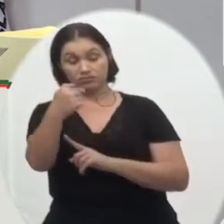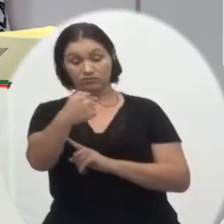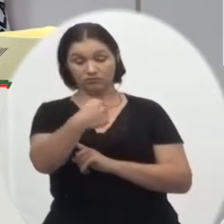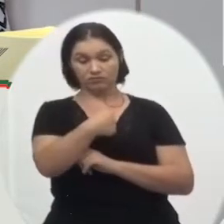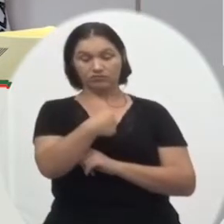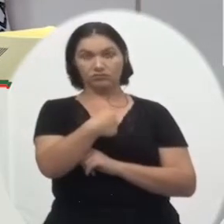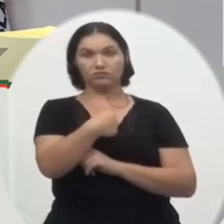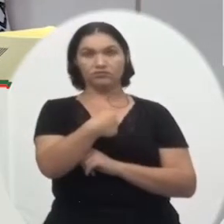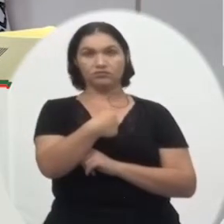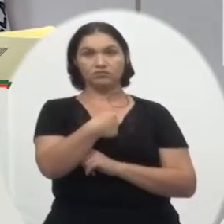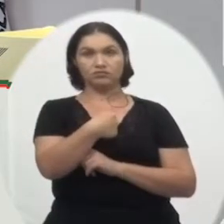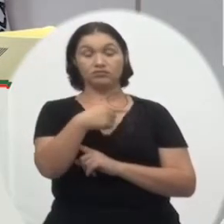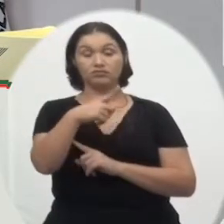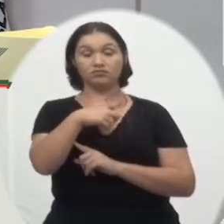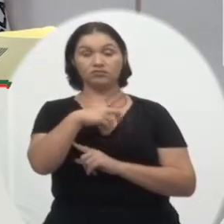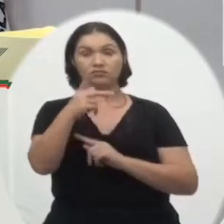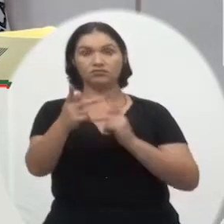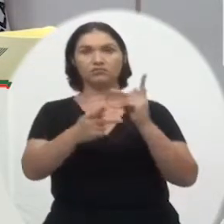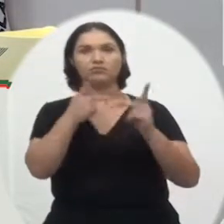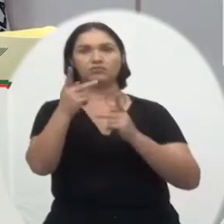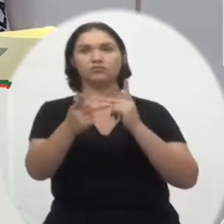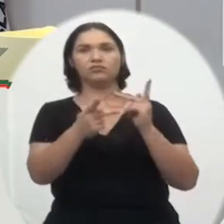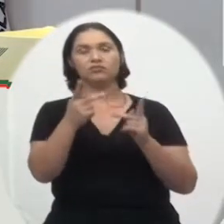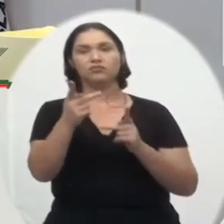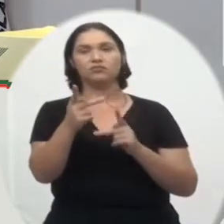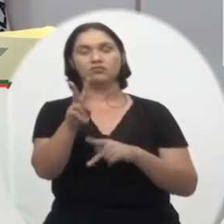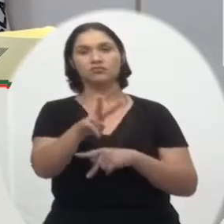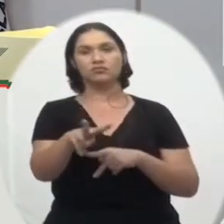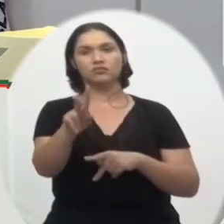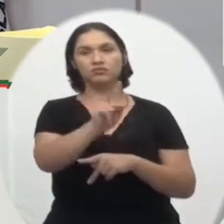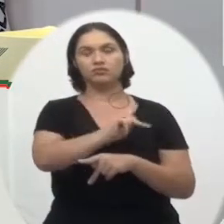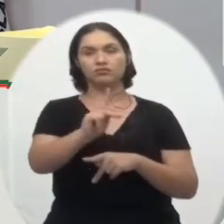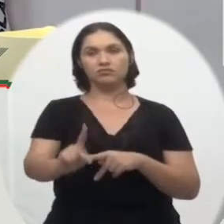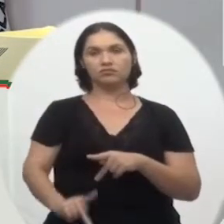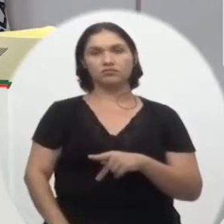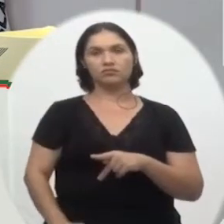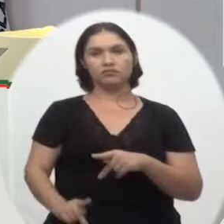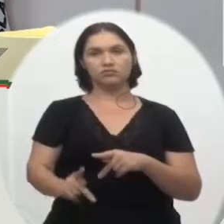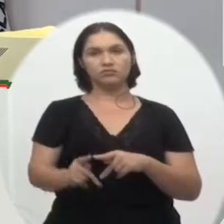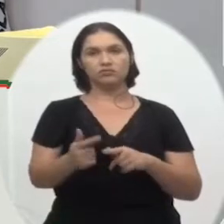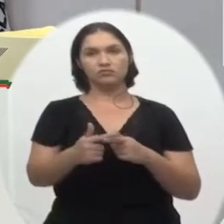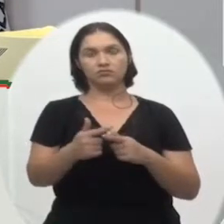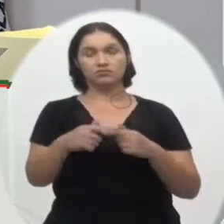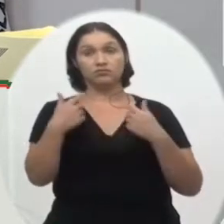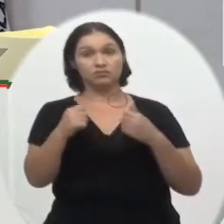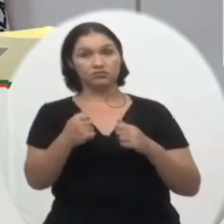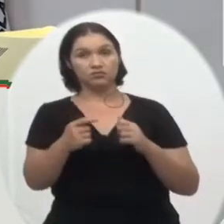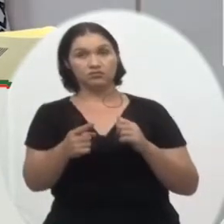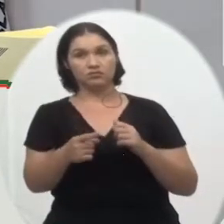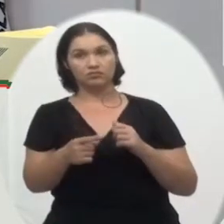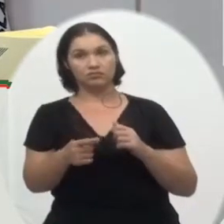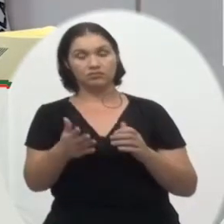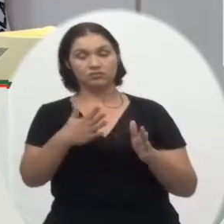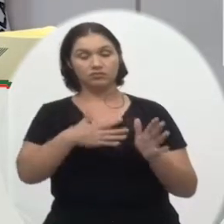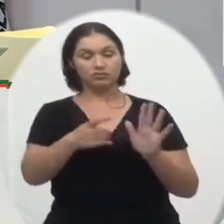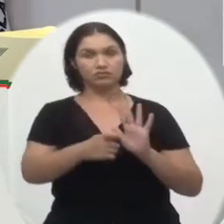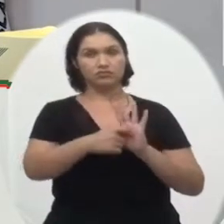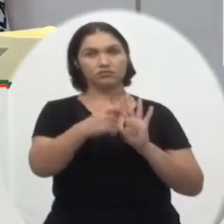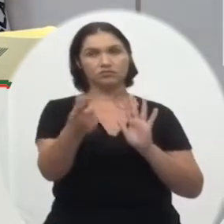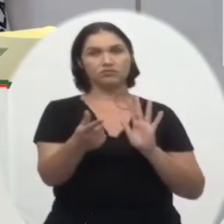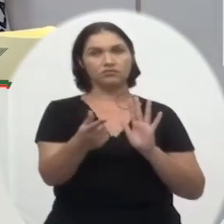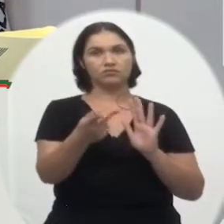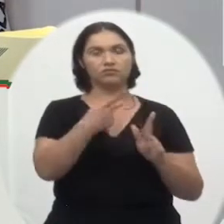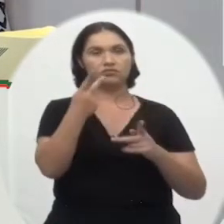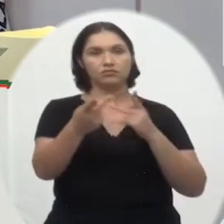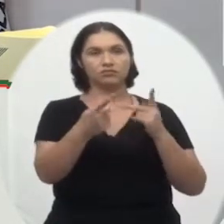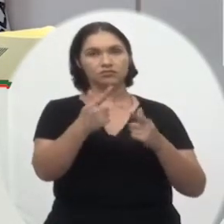não poderia deixar de passar esse momento, viu, vereador presidente, de manifestar, né, e lamentar.